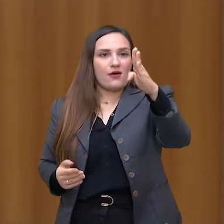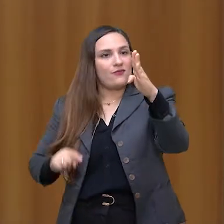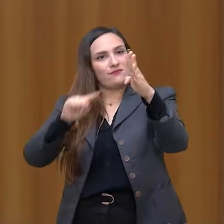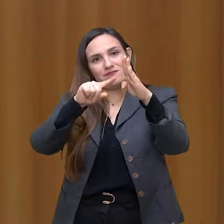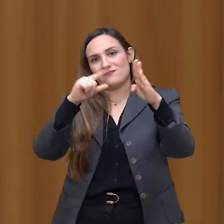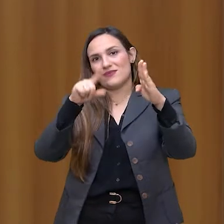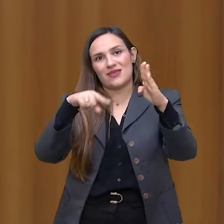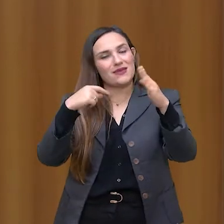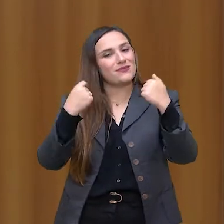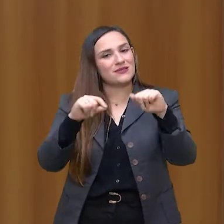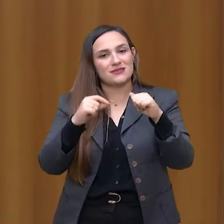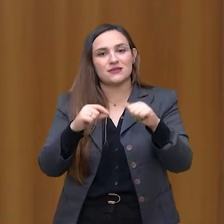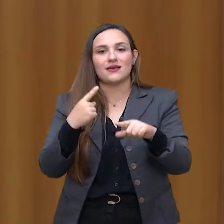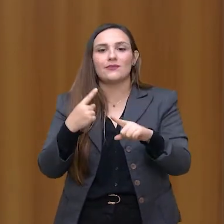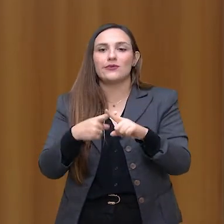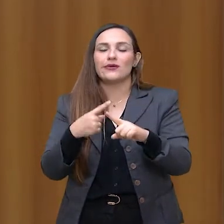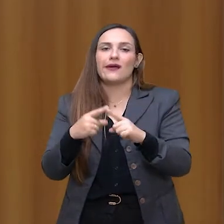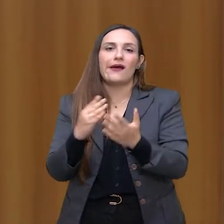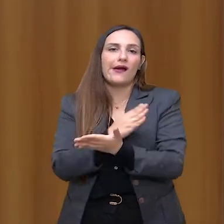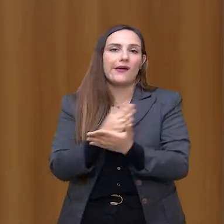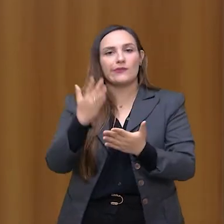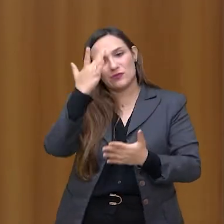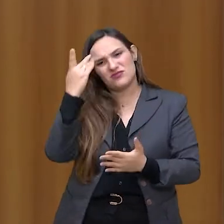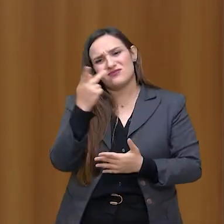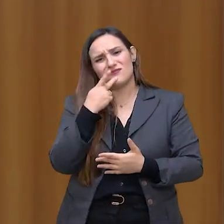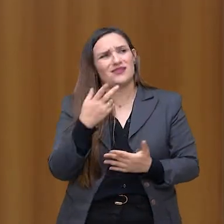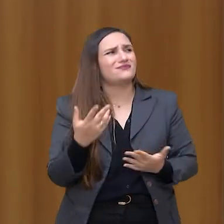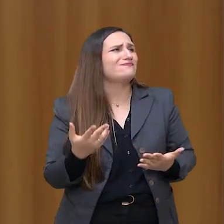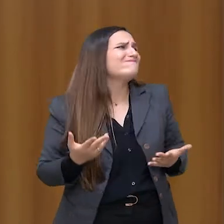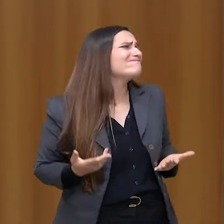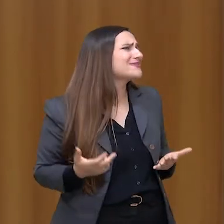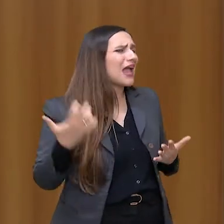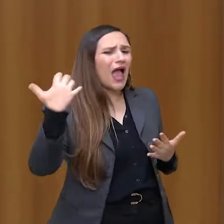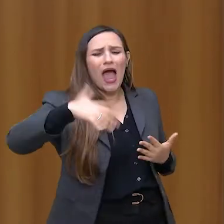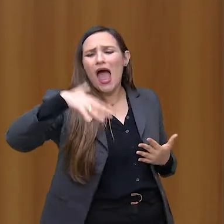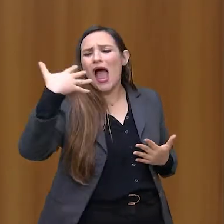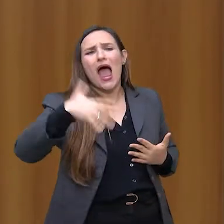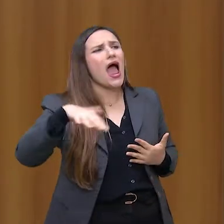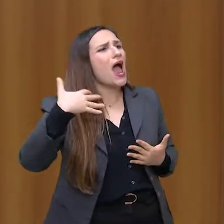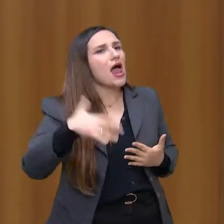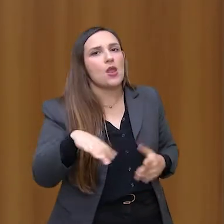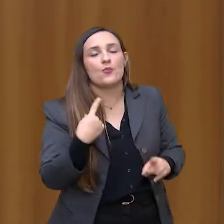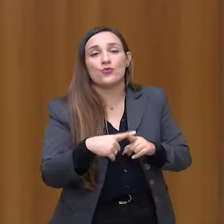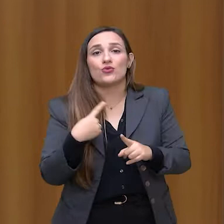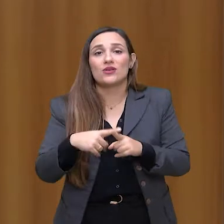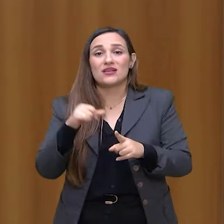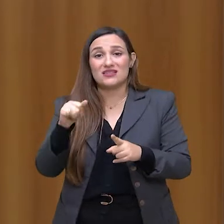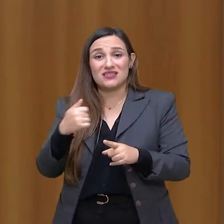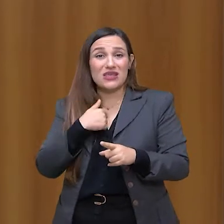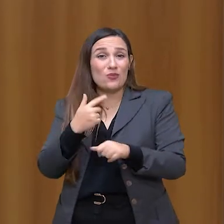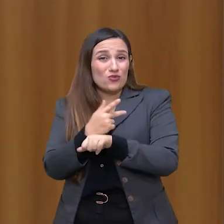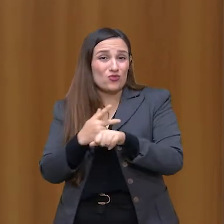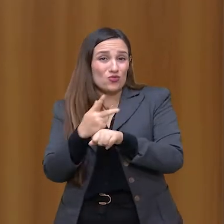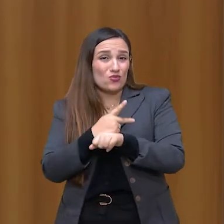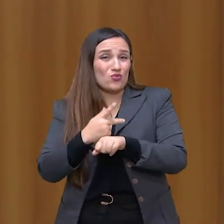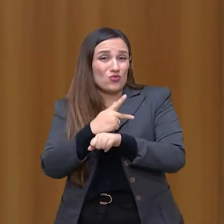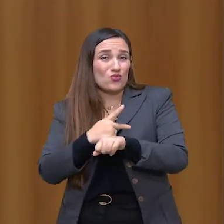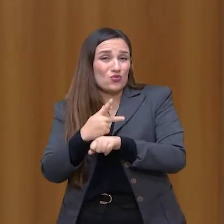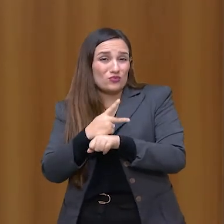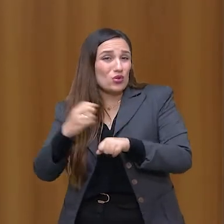e talvez seja um grande argumento, porque no momento em que eu tenho uma consciência ambiental e eu procuro